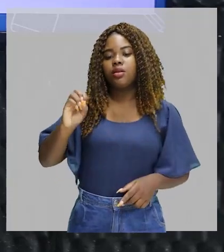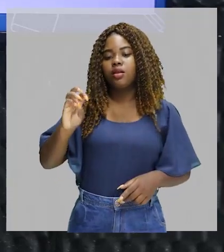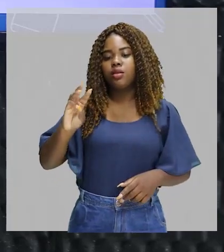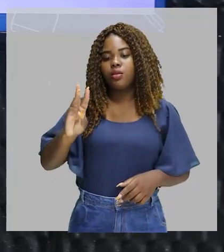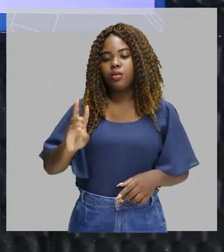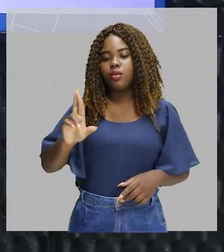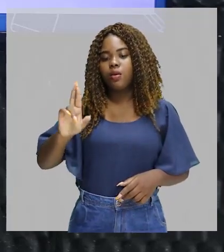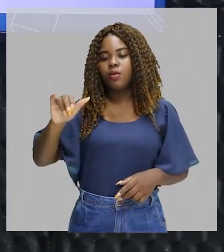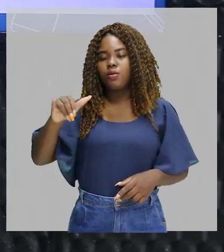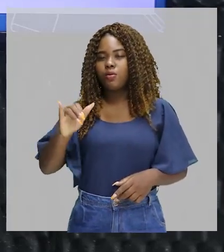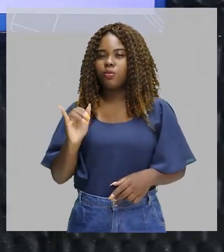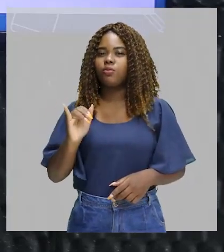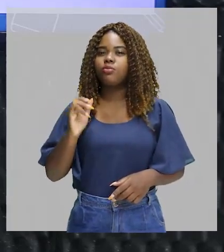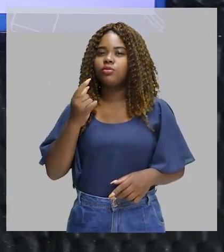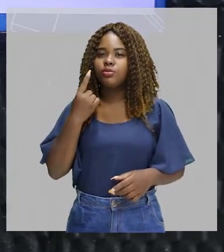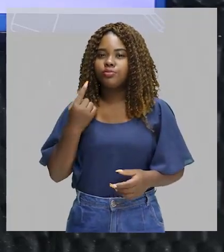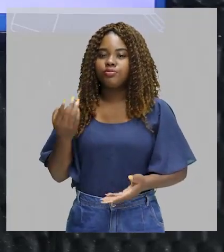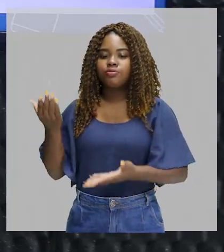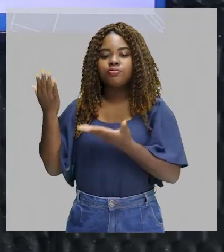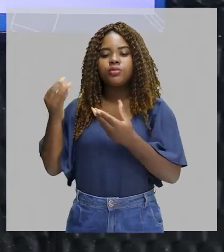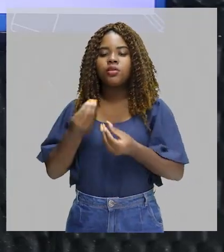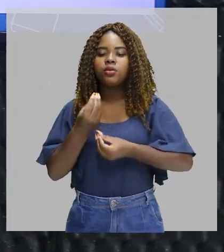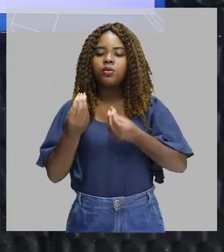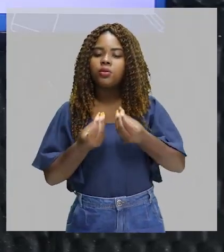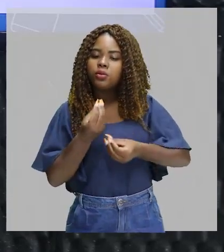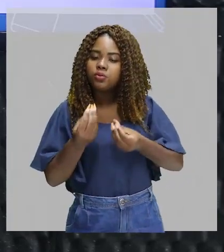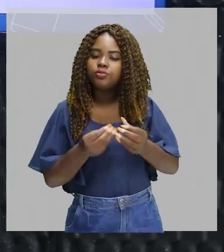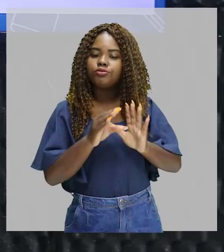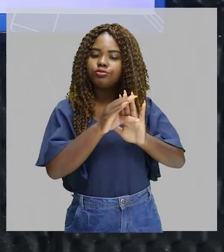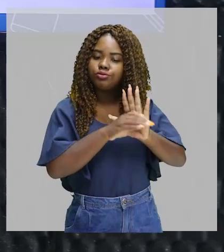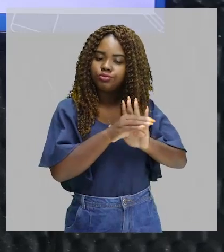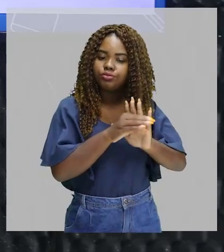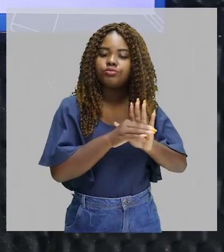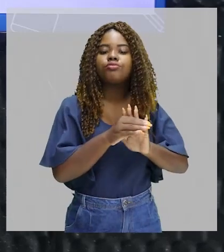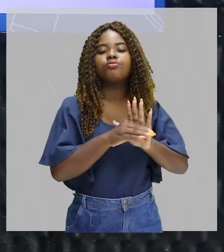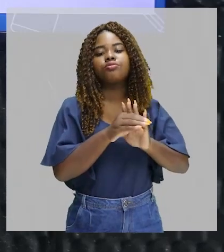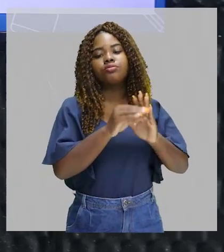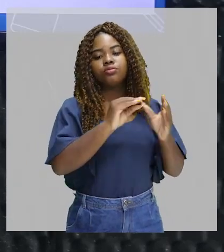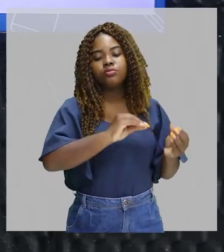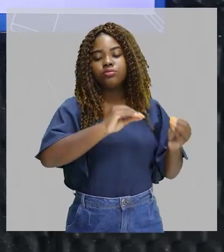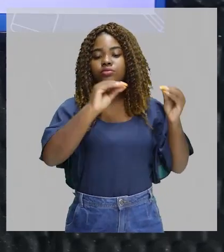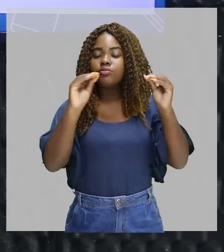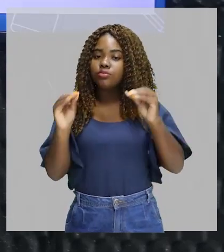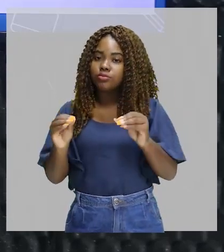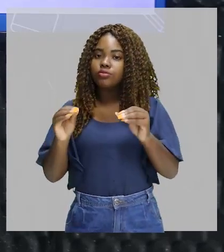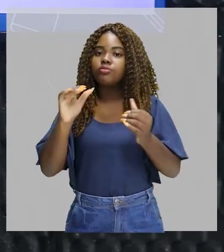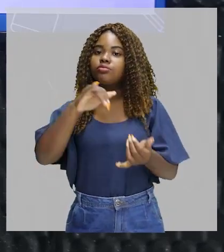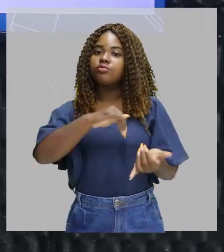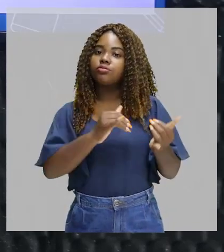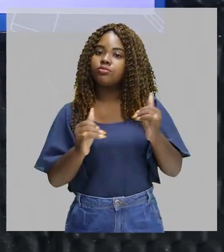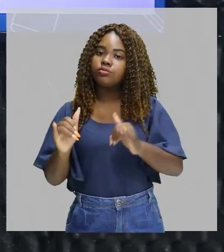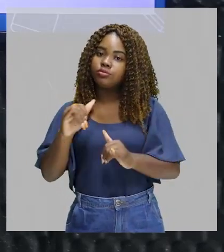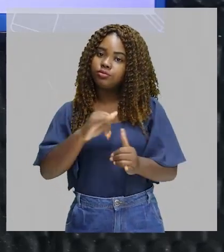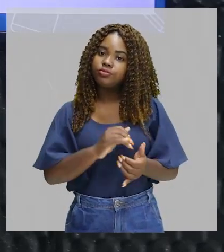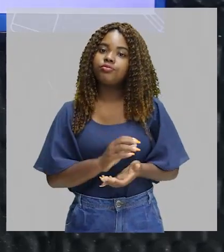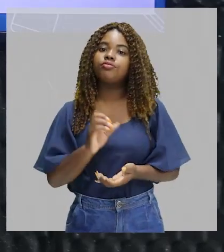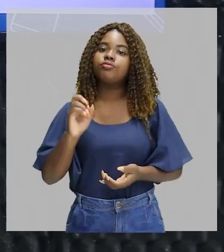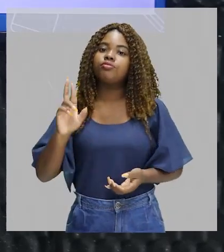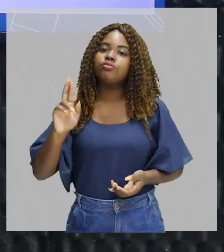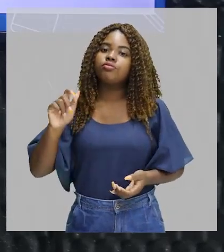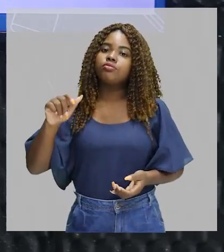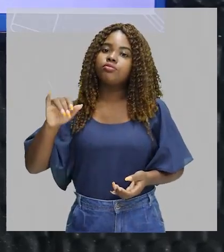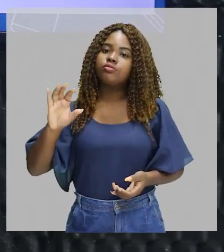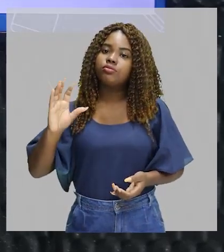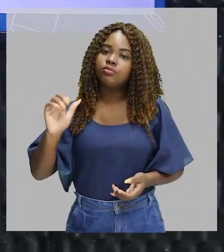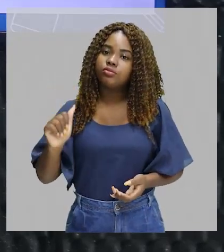e como que essas ideias são aplicadas, essas teorias são aplicadas na química orgânica.